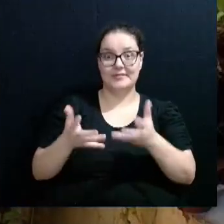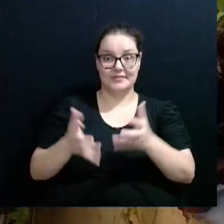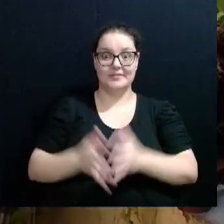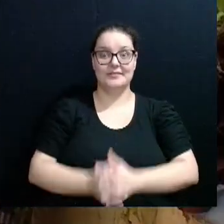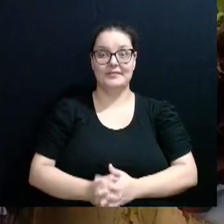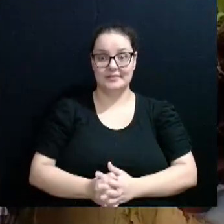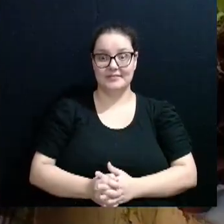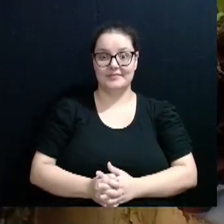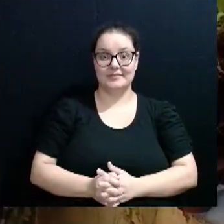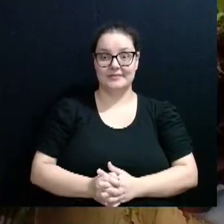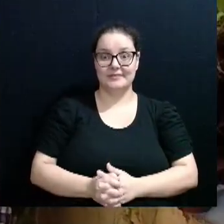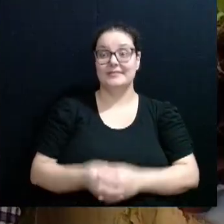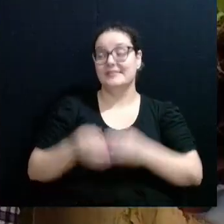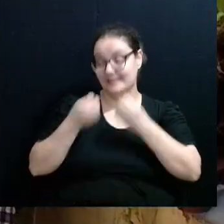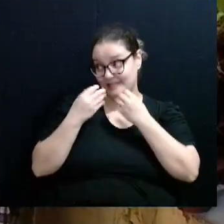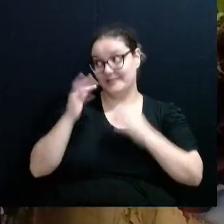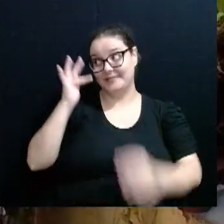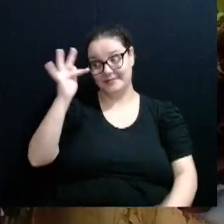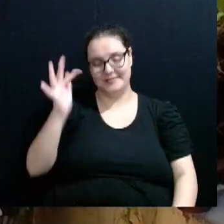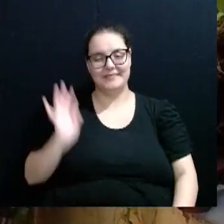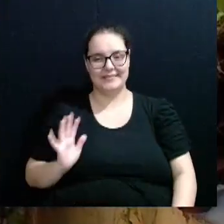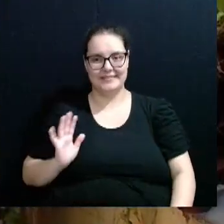bom um dia, e a gente faz isso treinando.